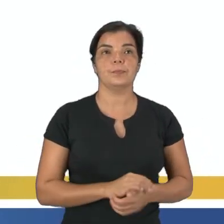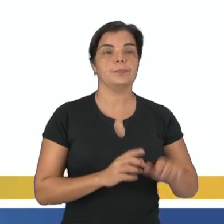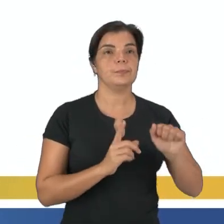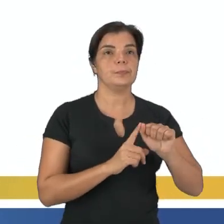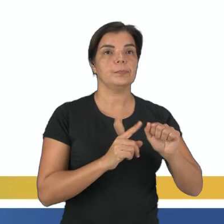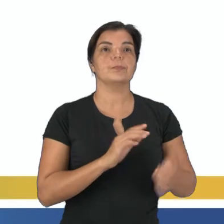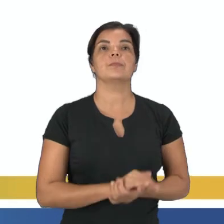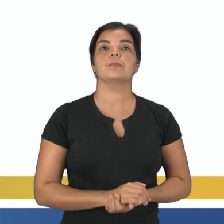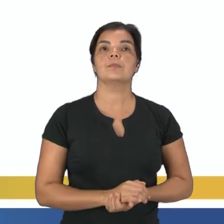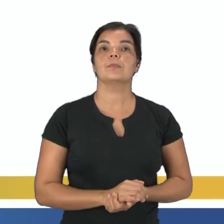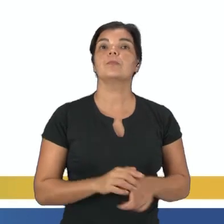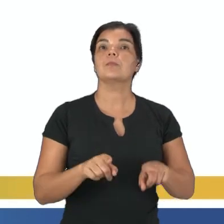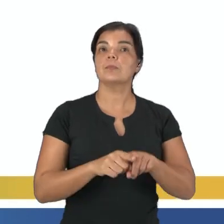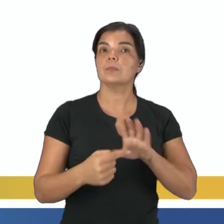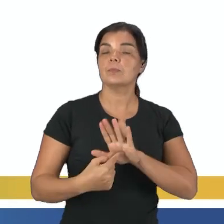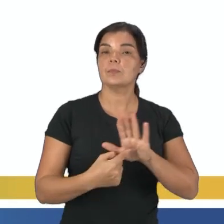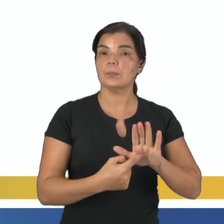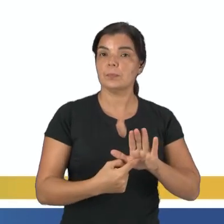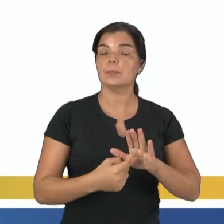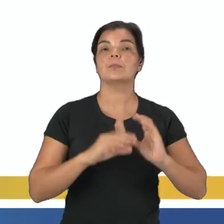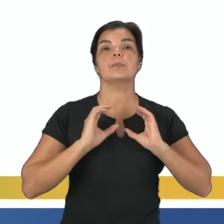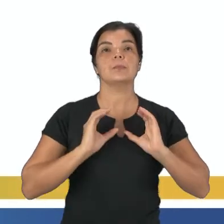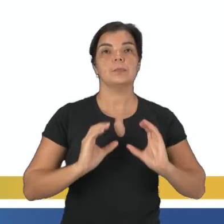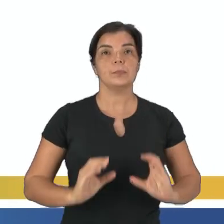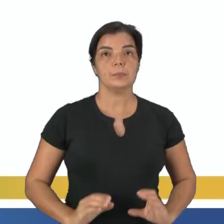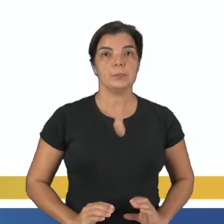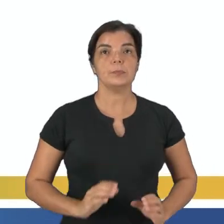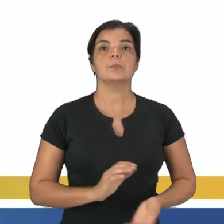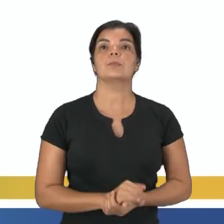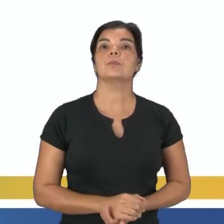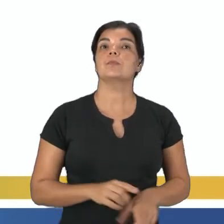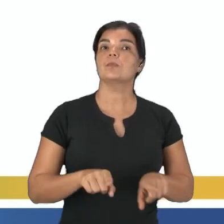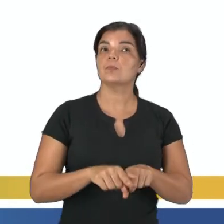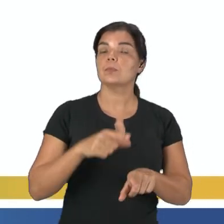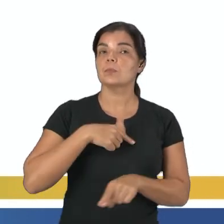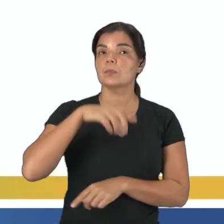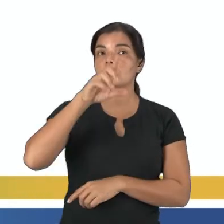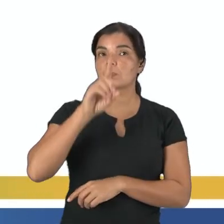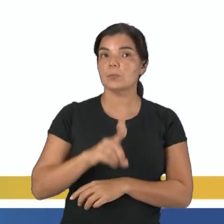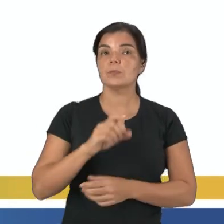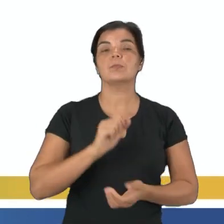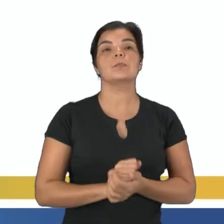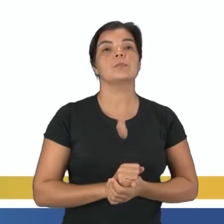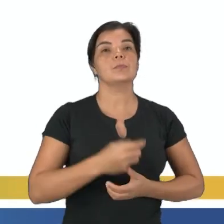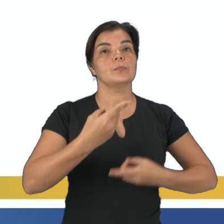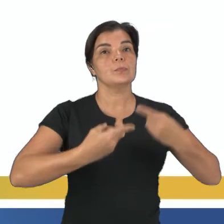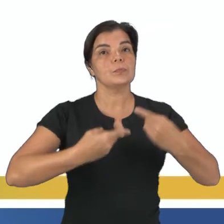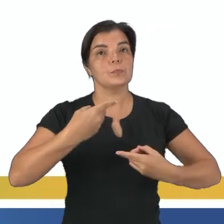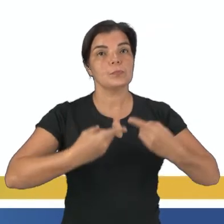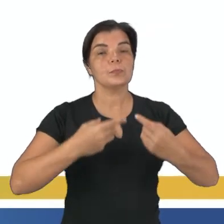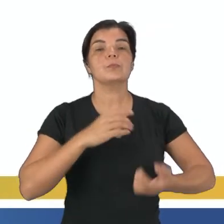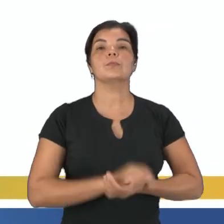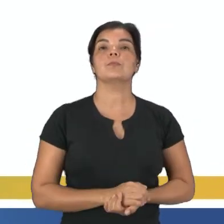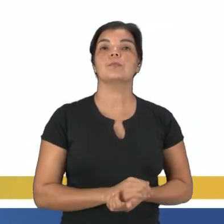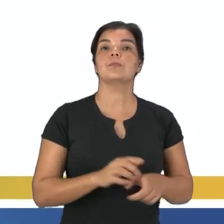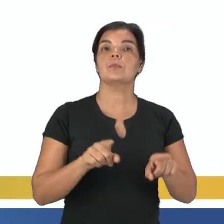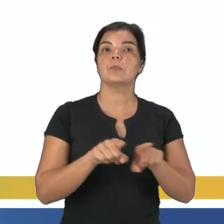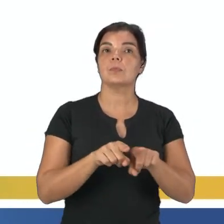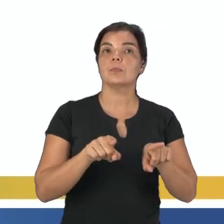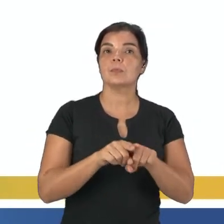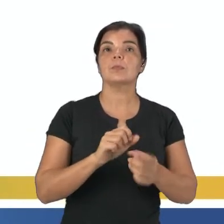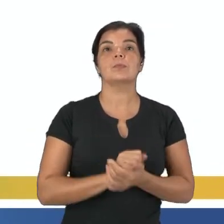como, letra A, atividade desempenhada pelo cidadão quando exerce seus direitos em assuntos